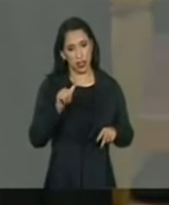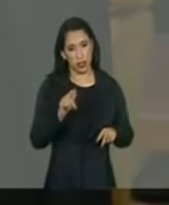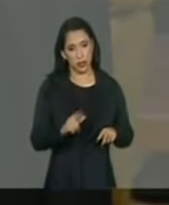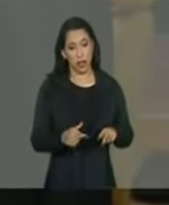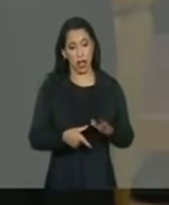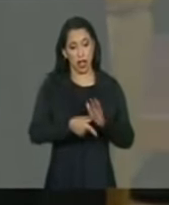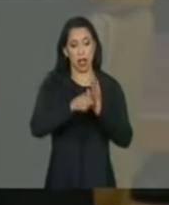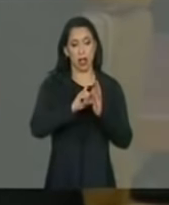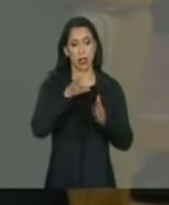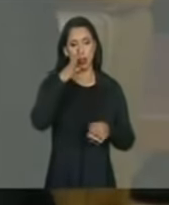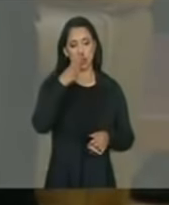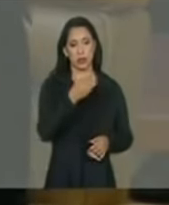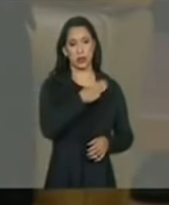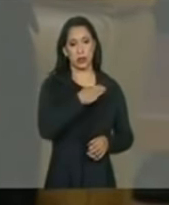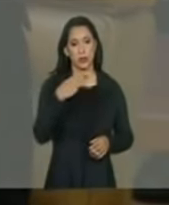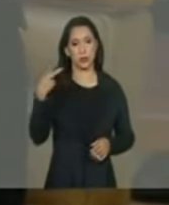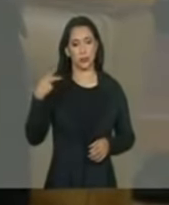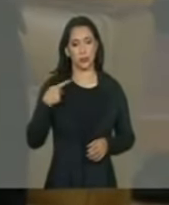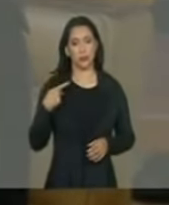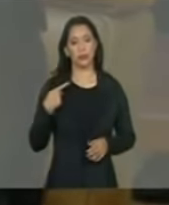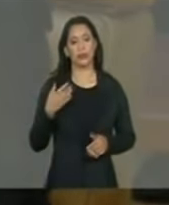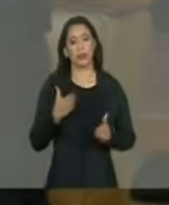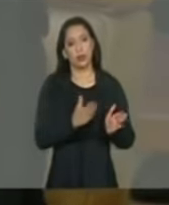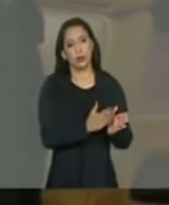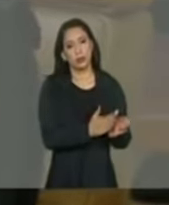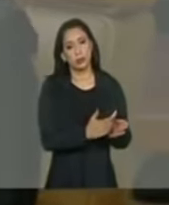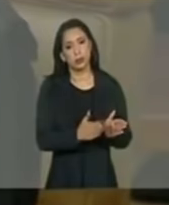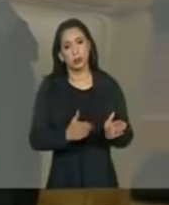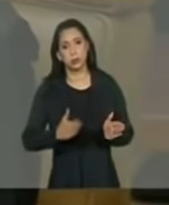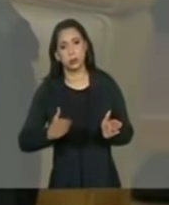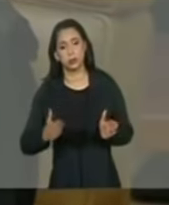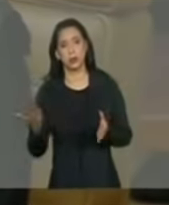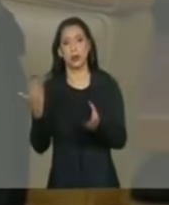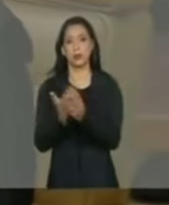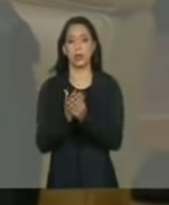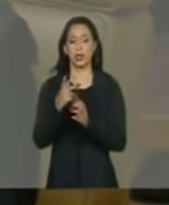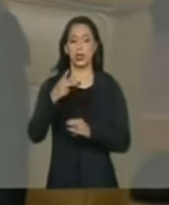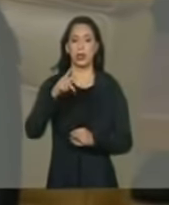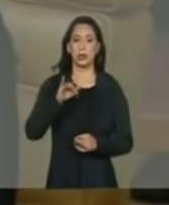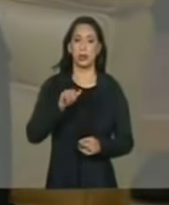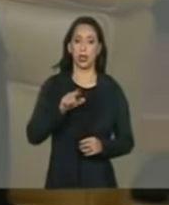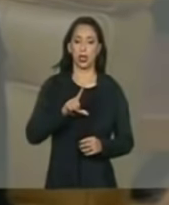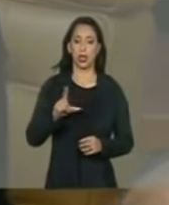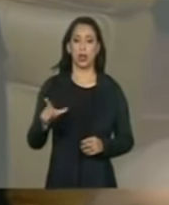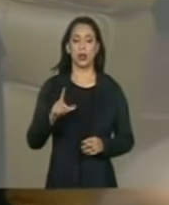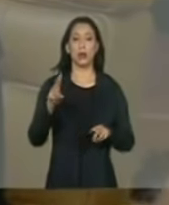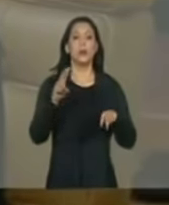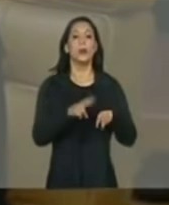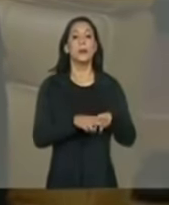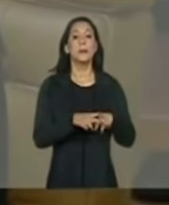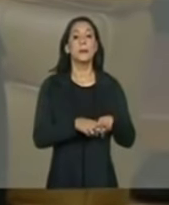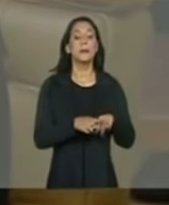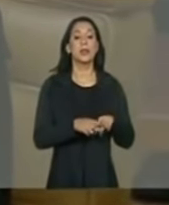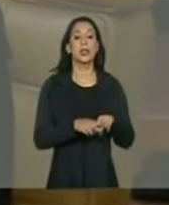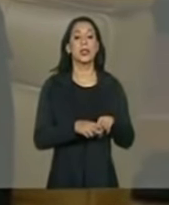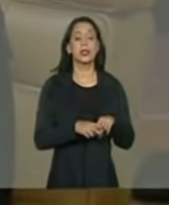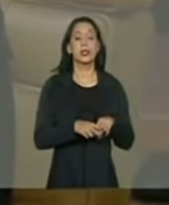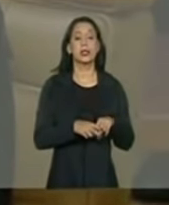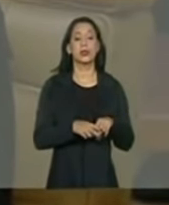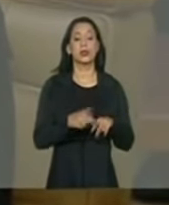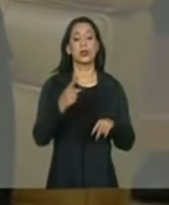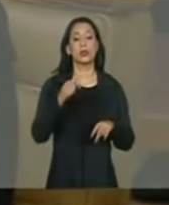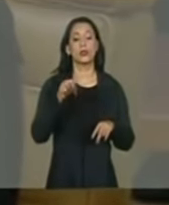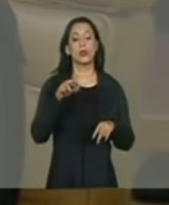pelo mp como do curso do próprio processo penal prisão resultante de decisão de pronúncia